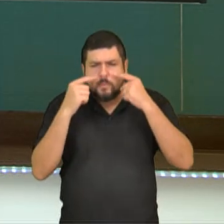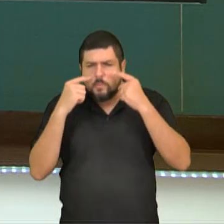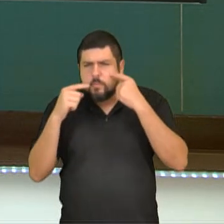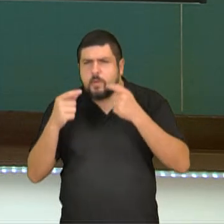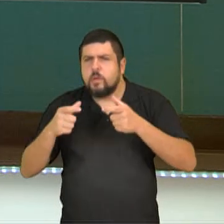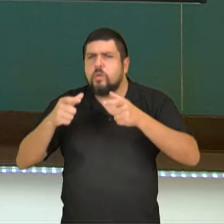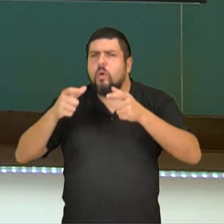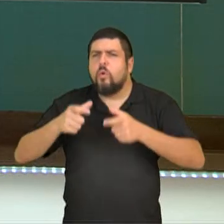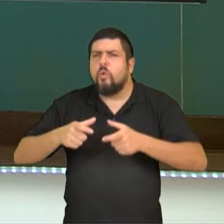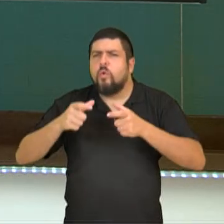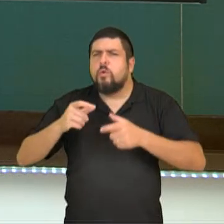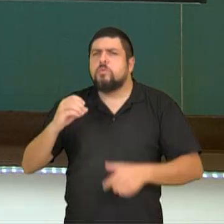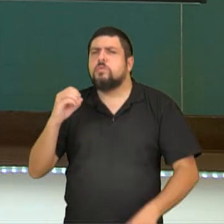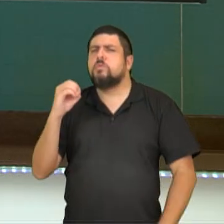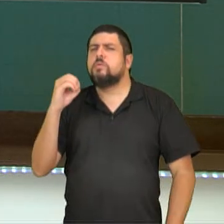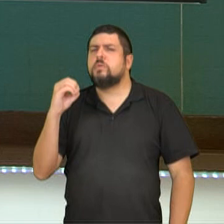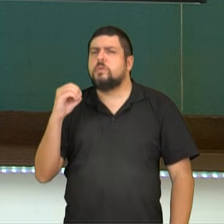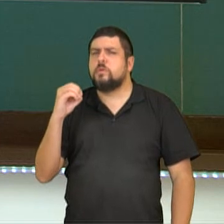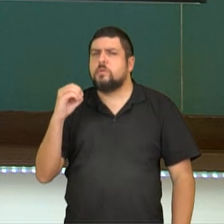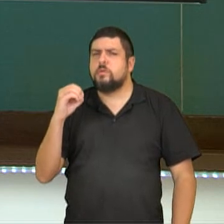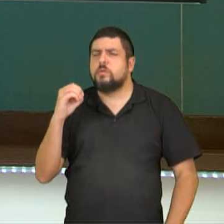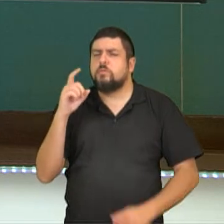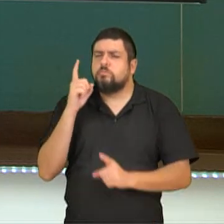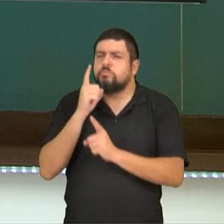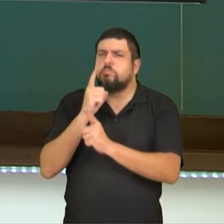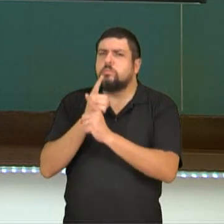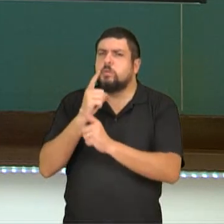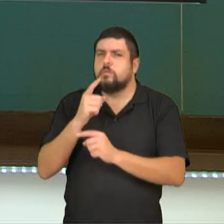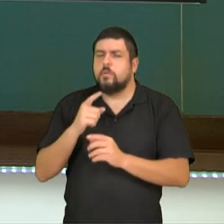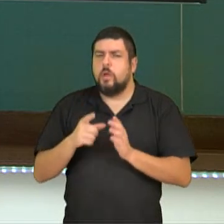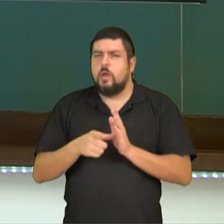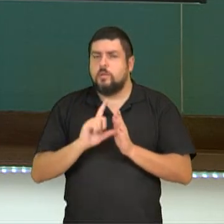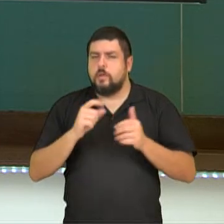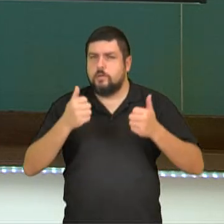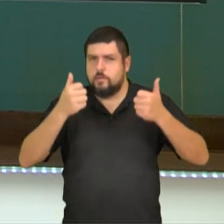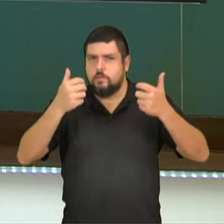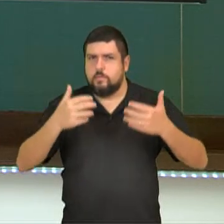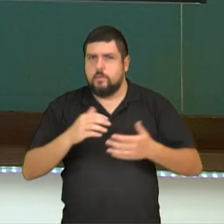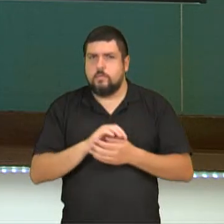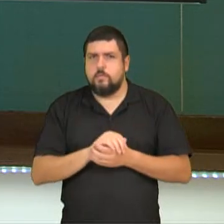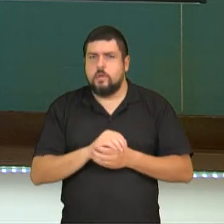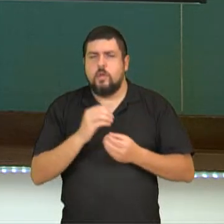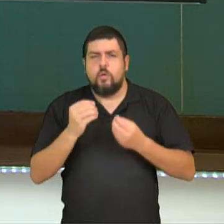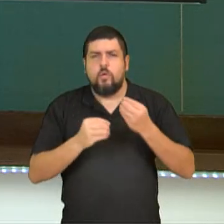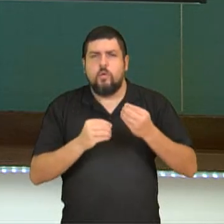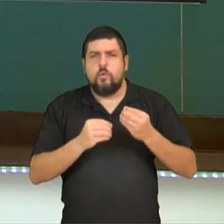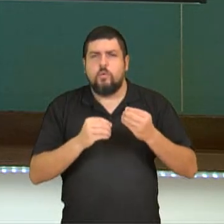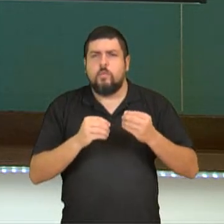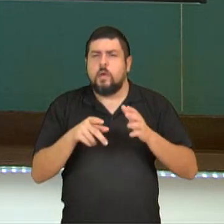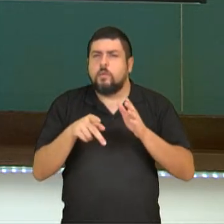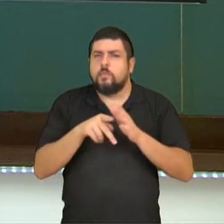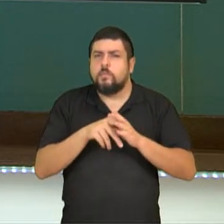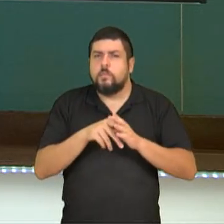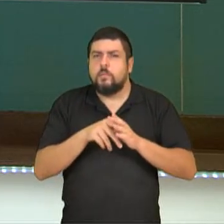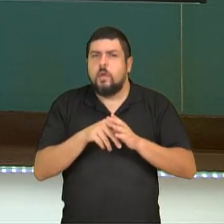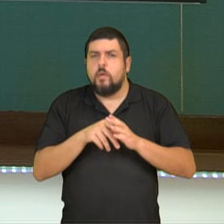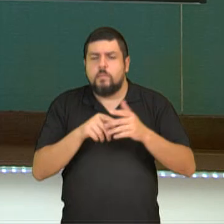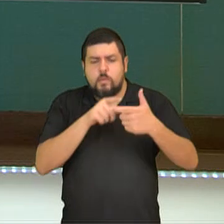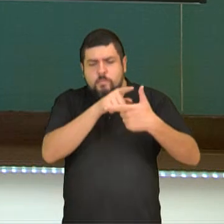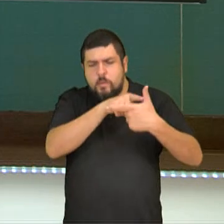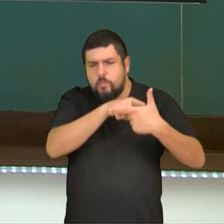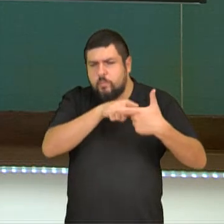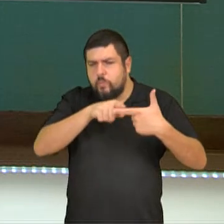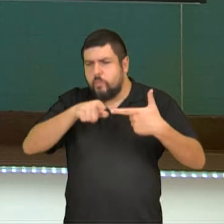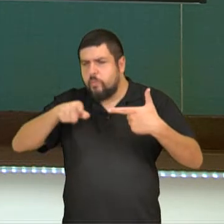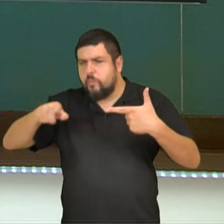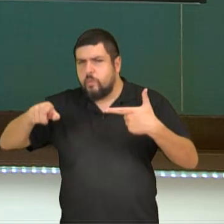abaixo. Então, observe o que o professor acabou de falar em relação a esse eixo horizontal. Será que tem algum